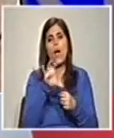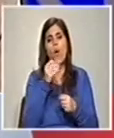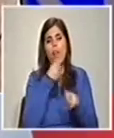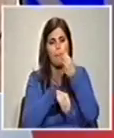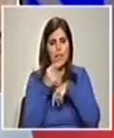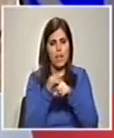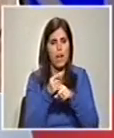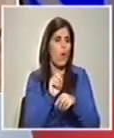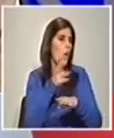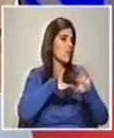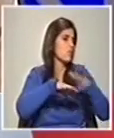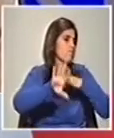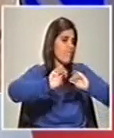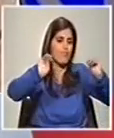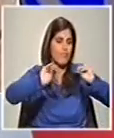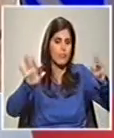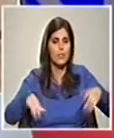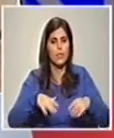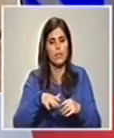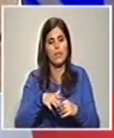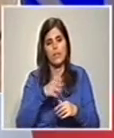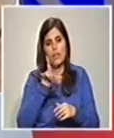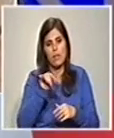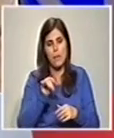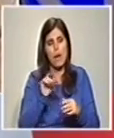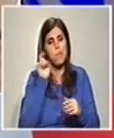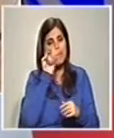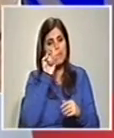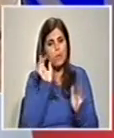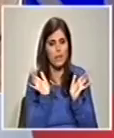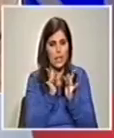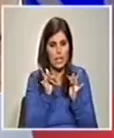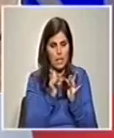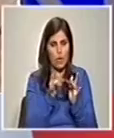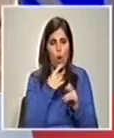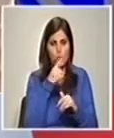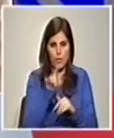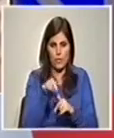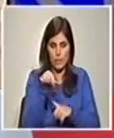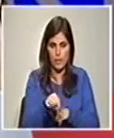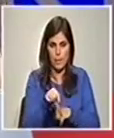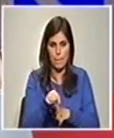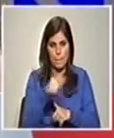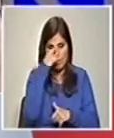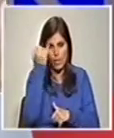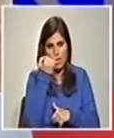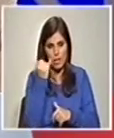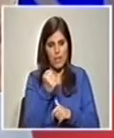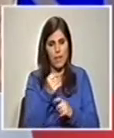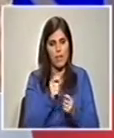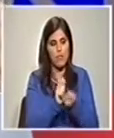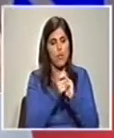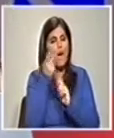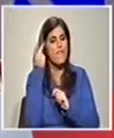também de formação, nomeadamente ao nível da segurança na internet. Nós, mais uma vez, nesta lógica de transformar vidas pela tecnologia, sabemos